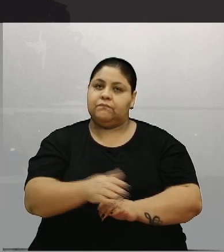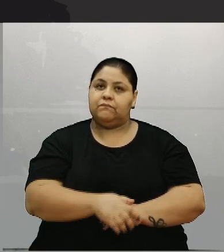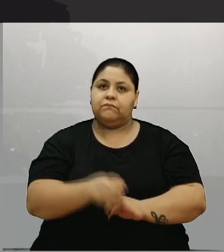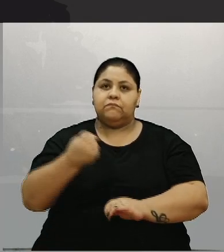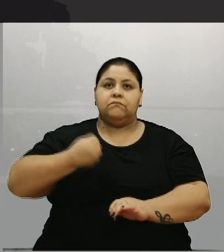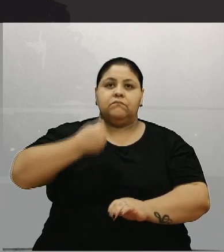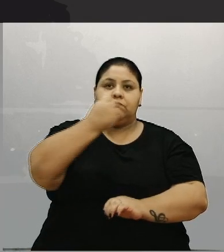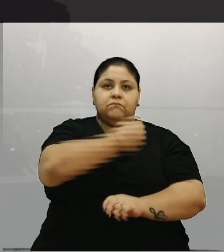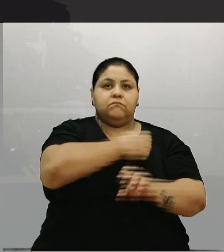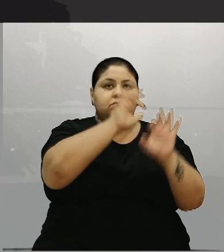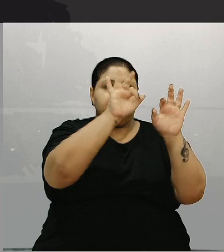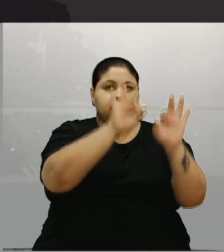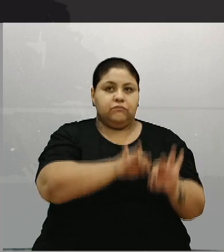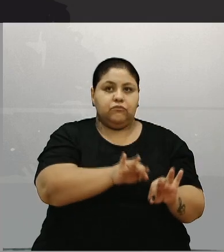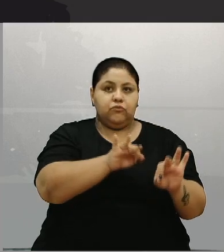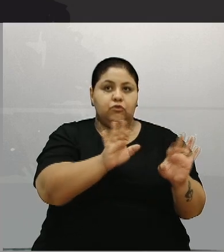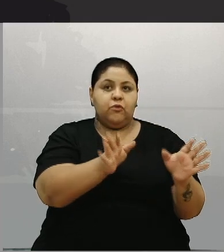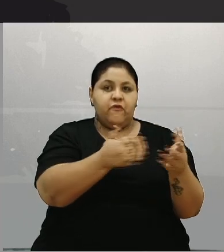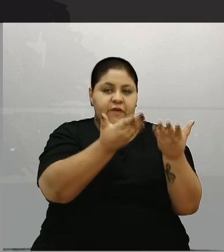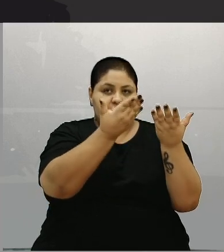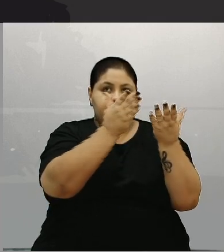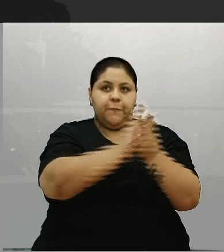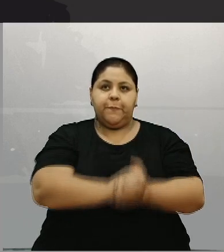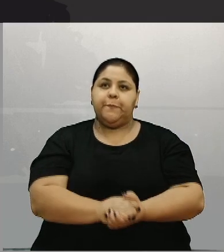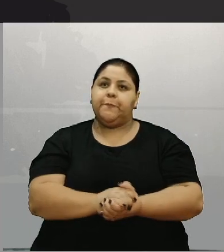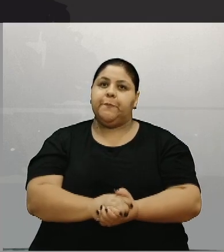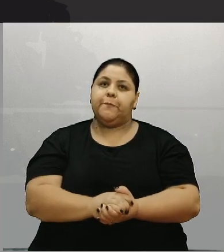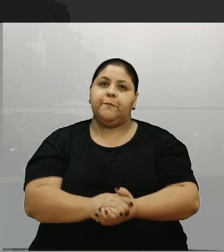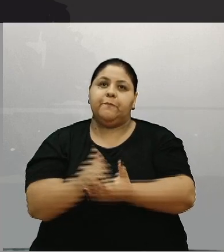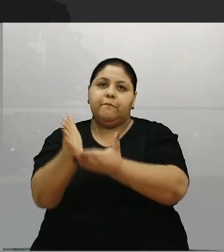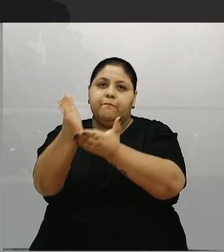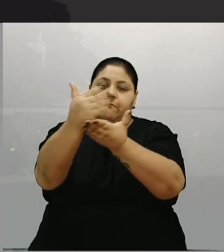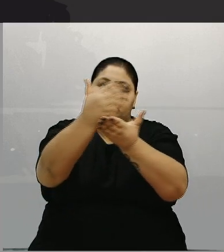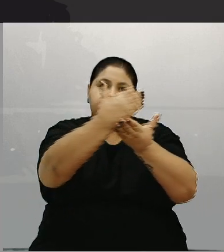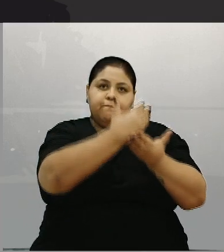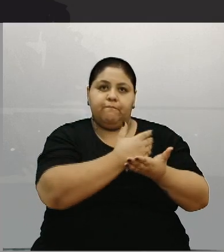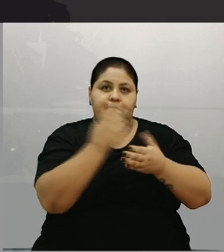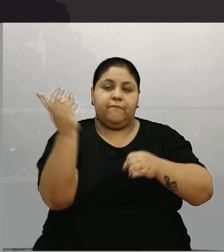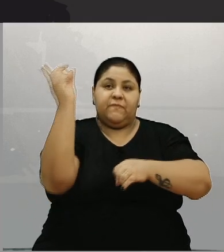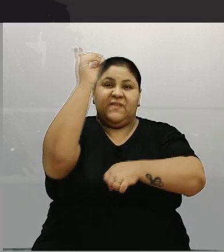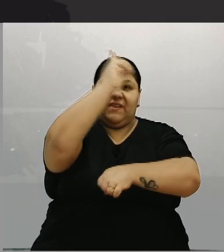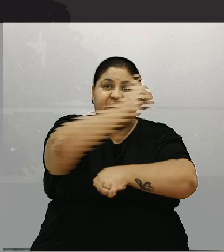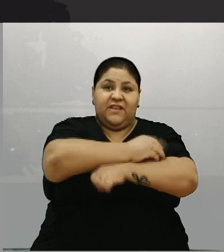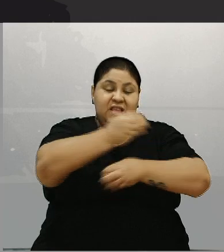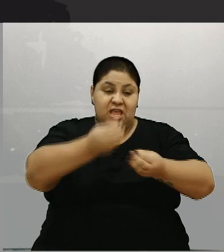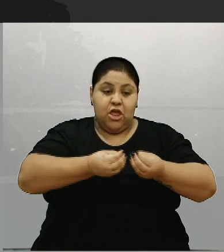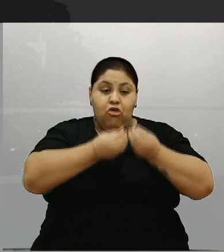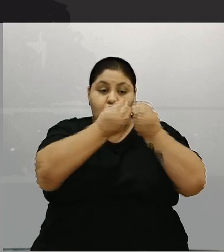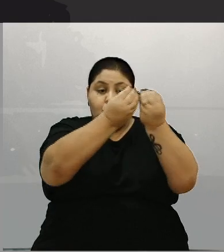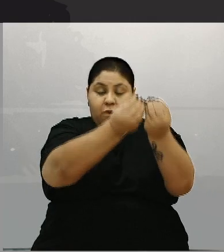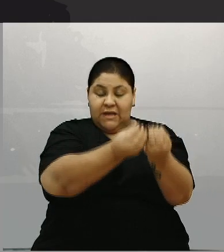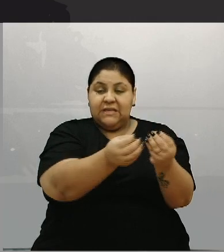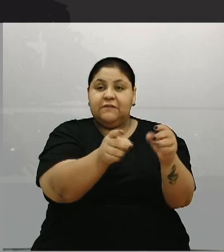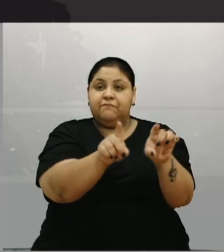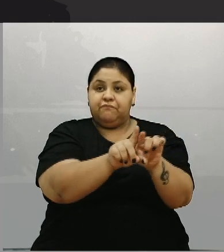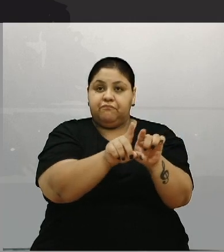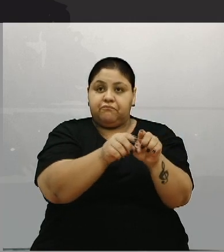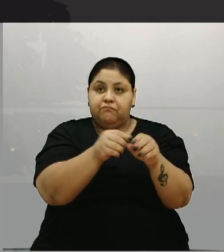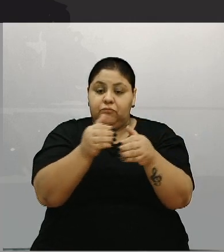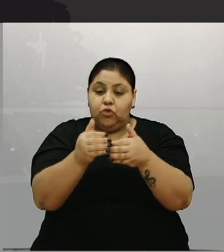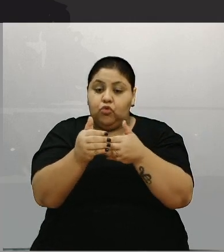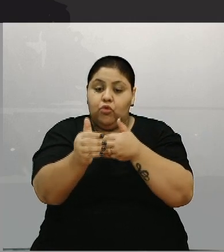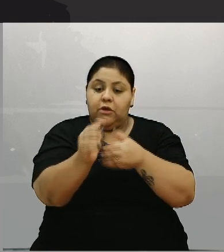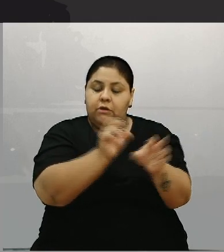Números finais do Chope do Bem. Entre a arrecadação do dia do evento e doações que a gente recebeu durante a